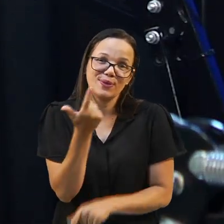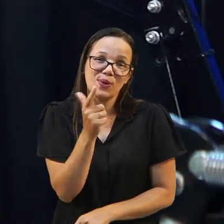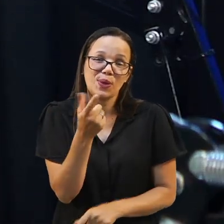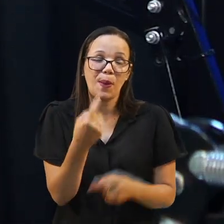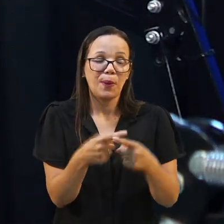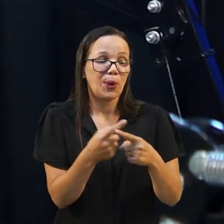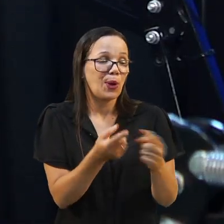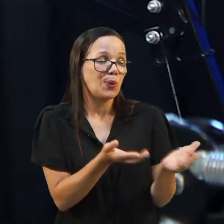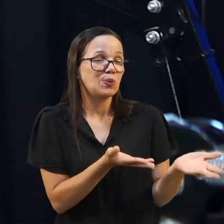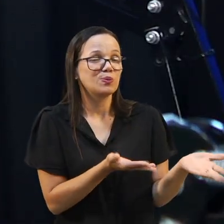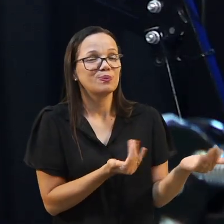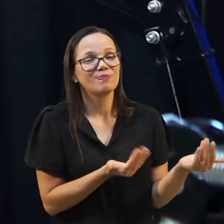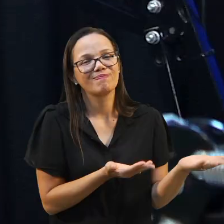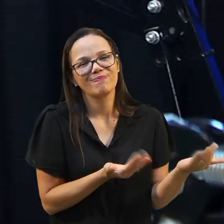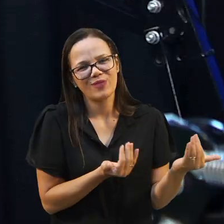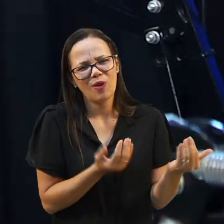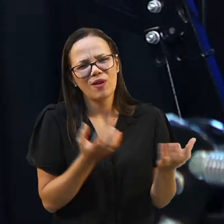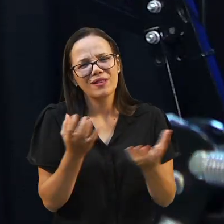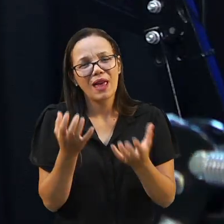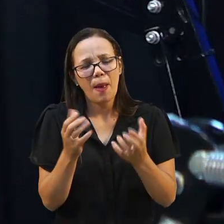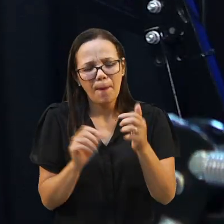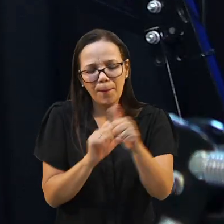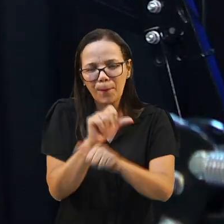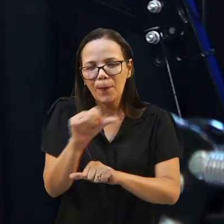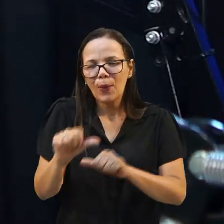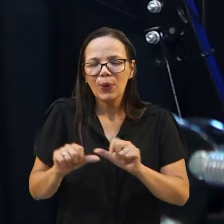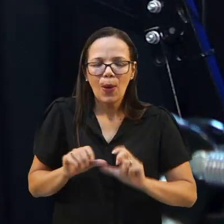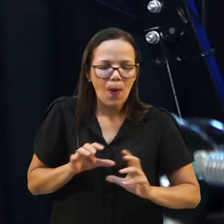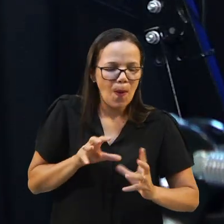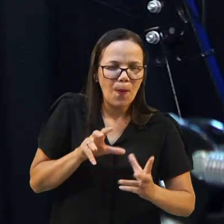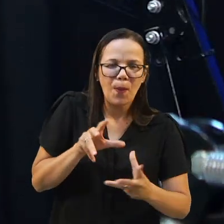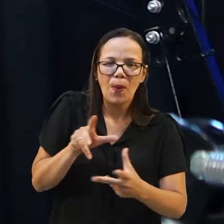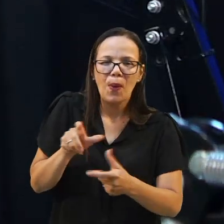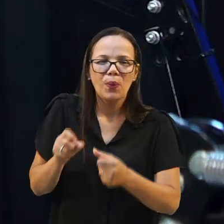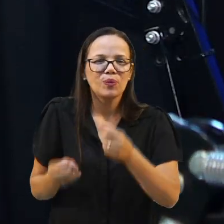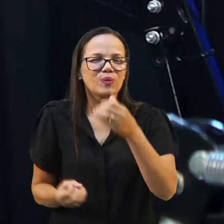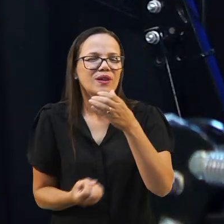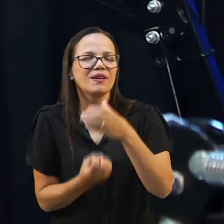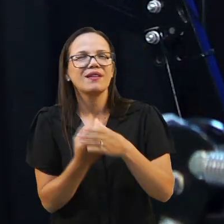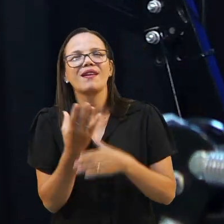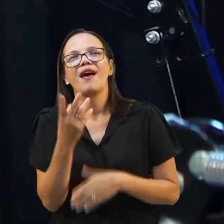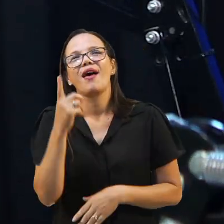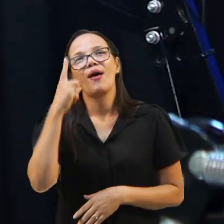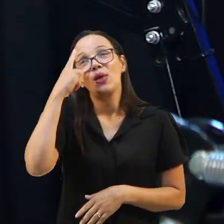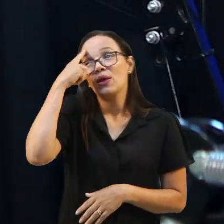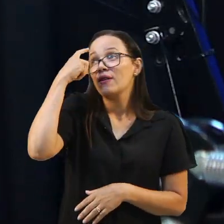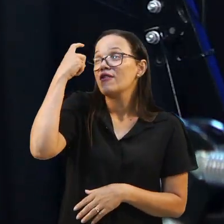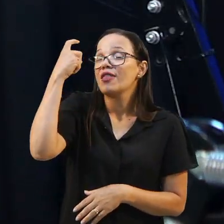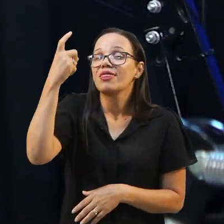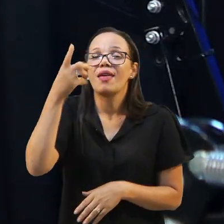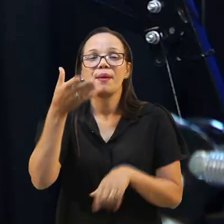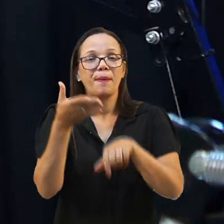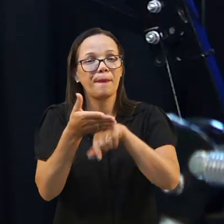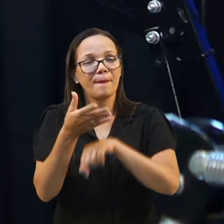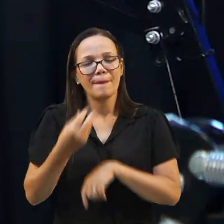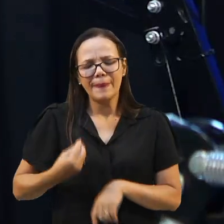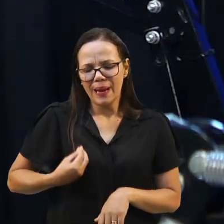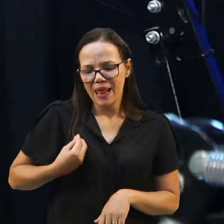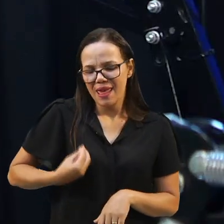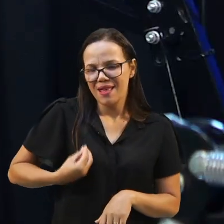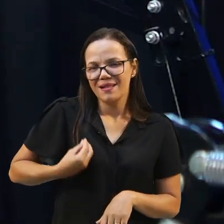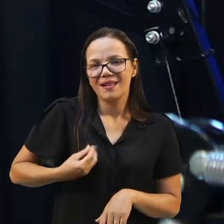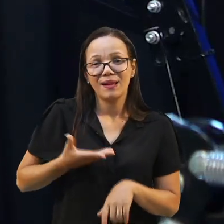a juventude, ela quer mudar o mundo, ela quer criar, ela quer ser presença, ela